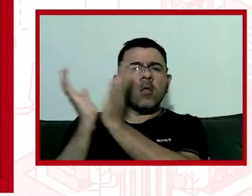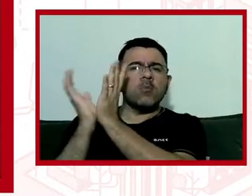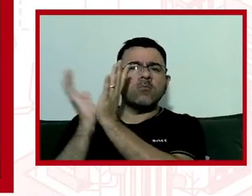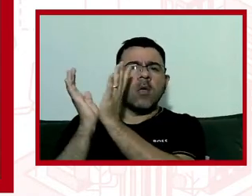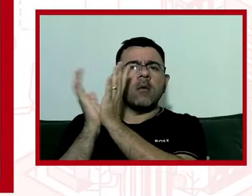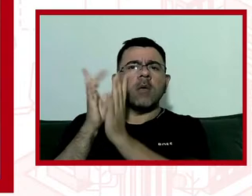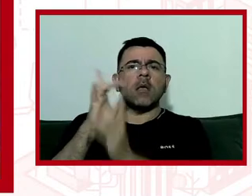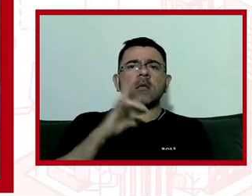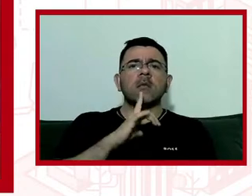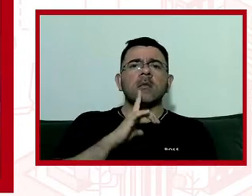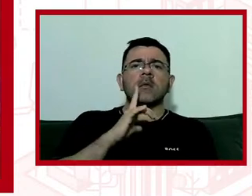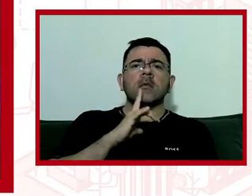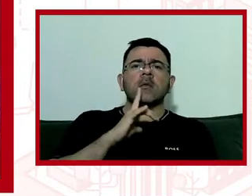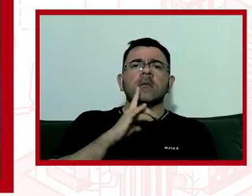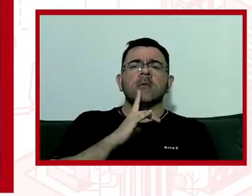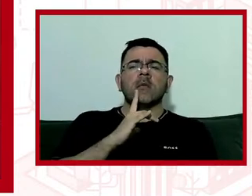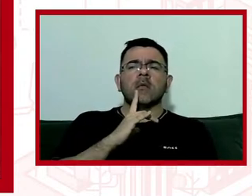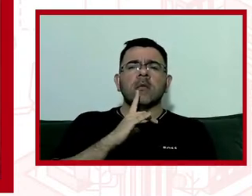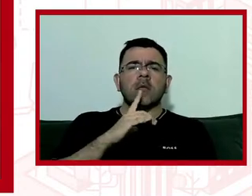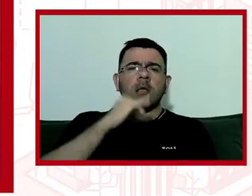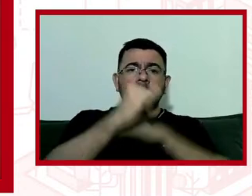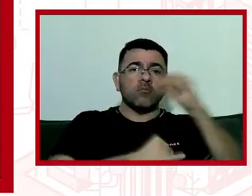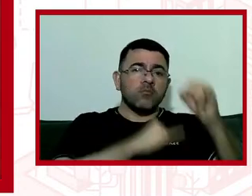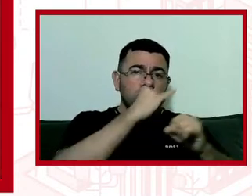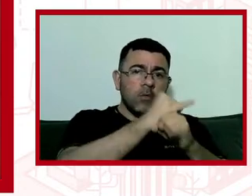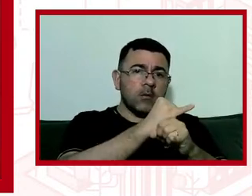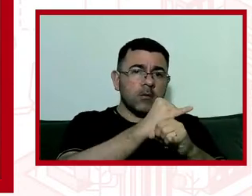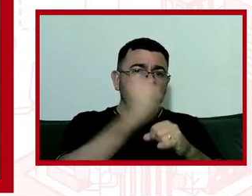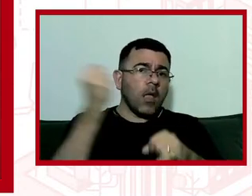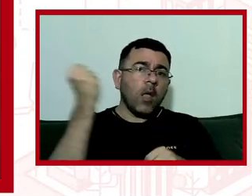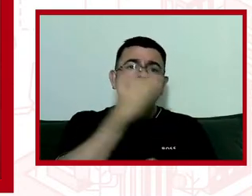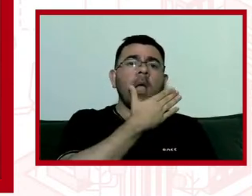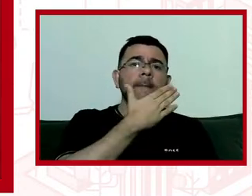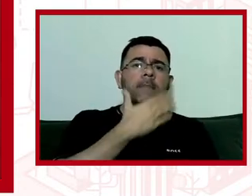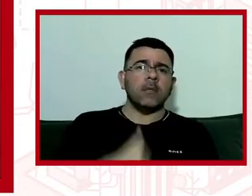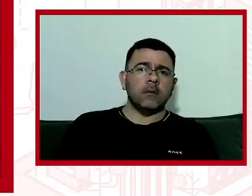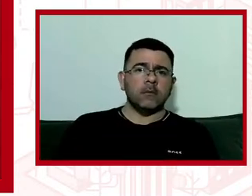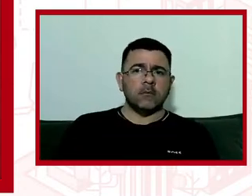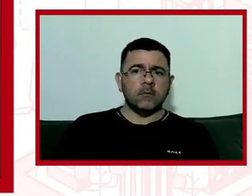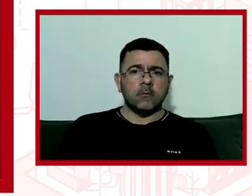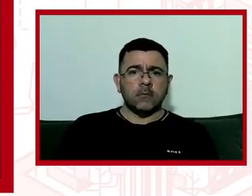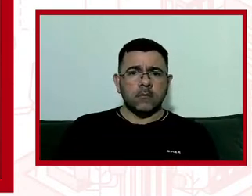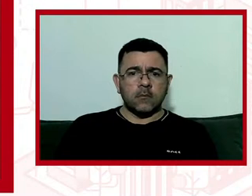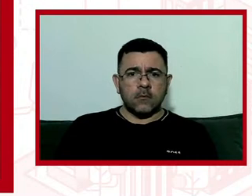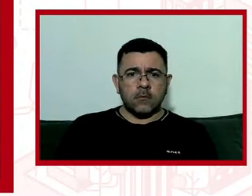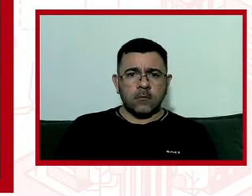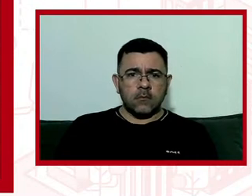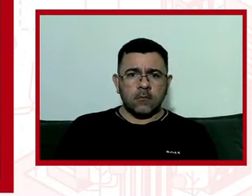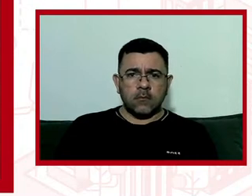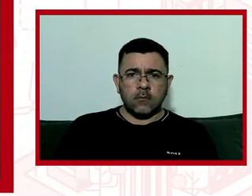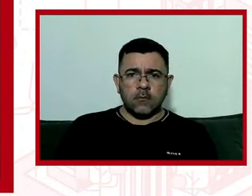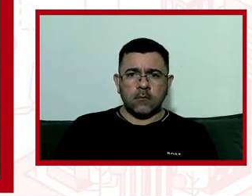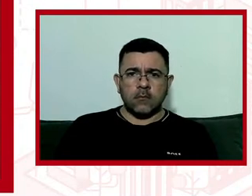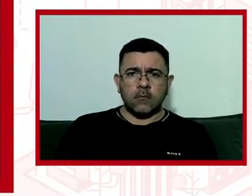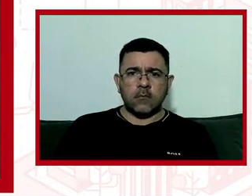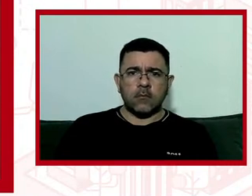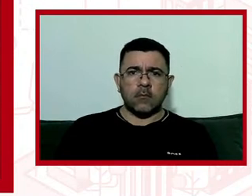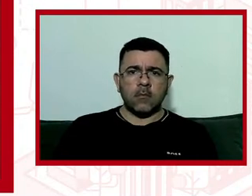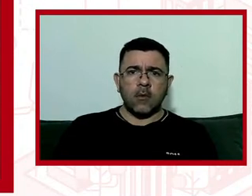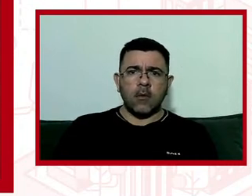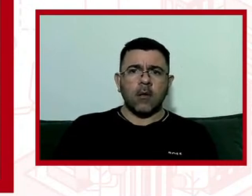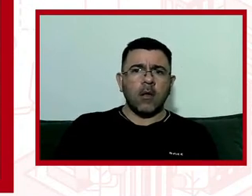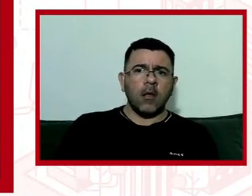alta velocidade nela toda né aí a internet a rede lógica interna do equipamento e a gente chega a mais